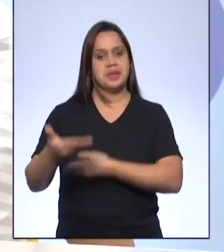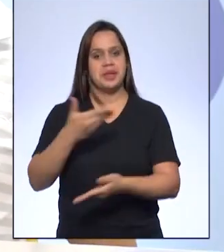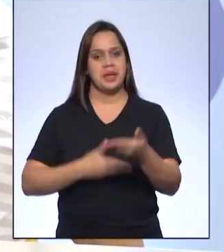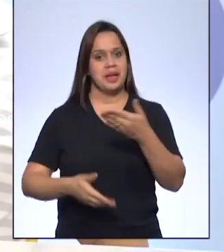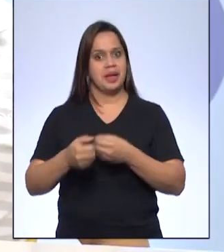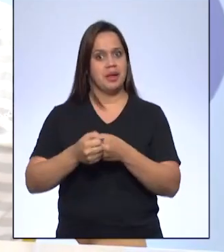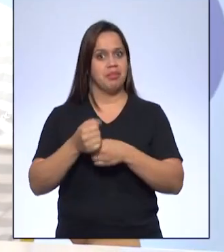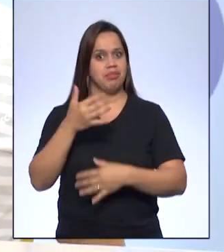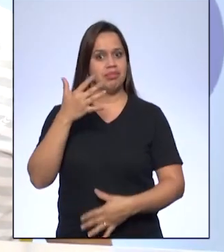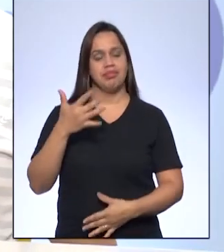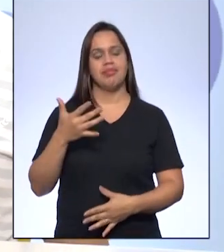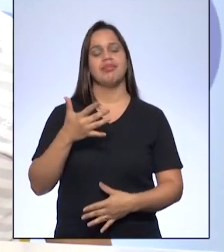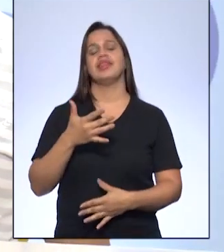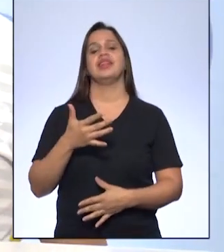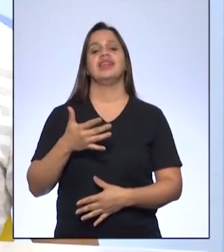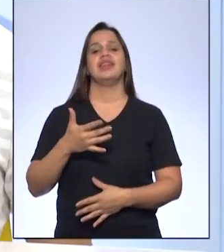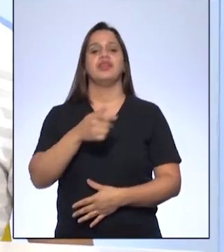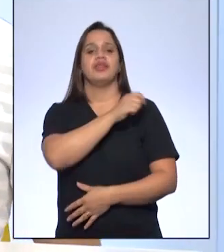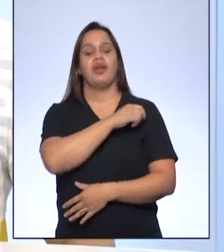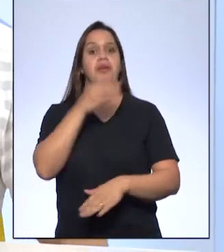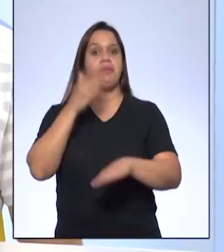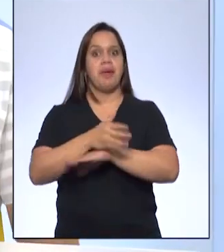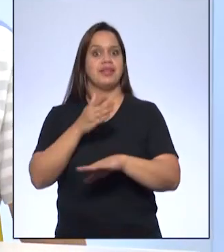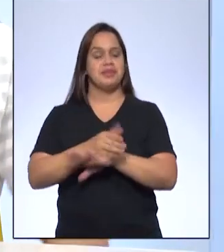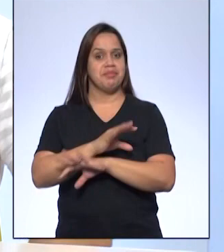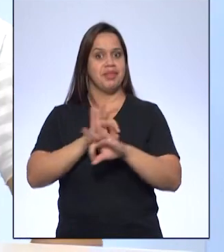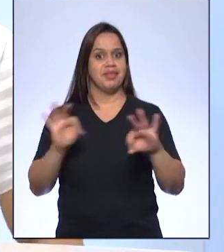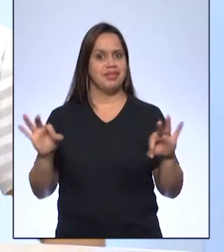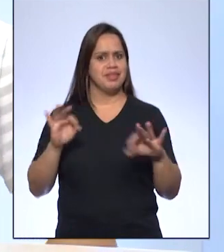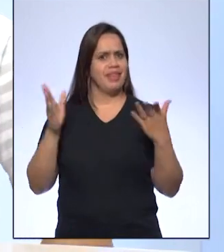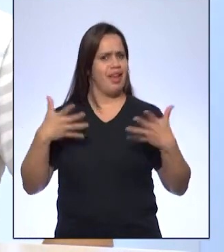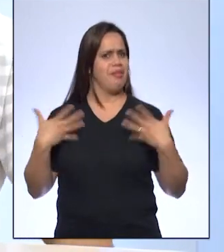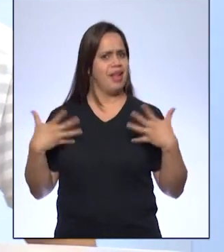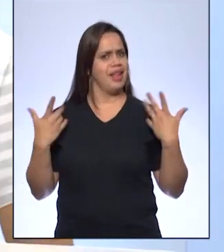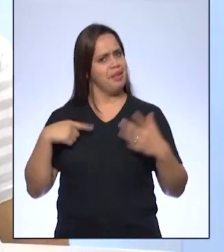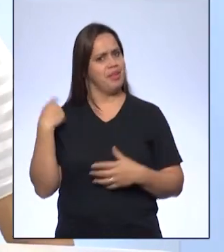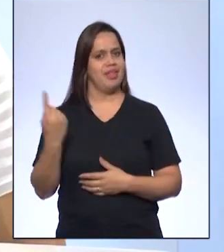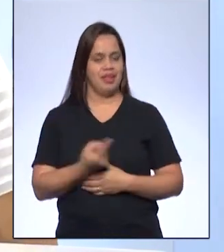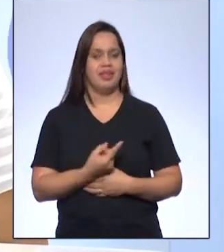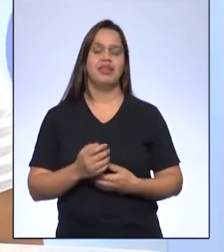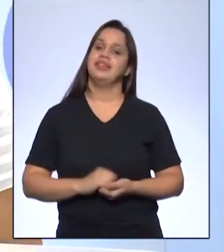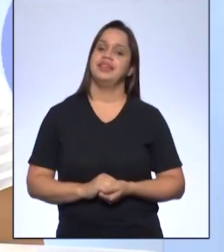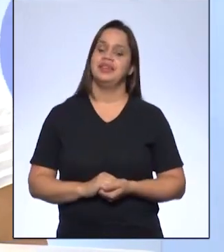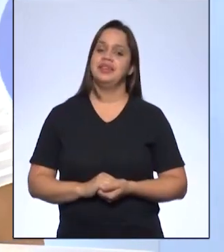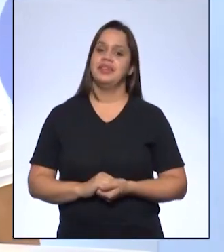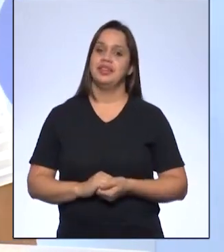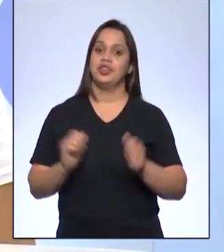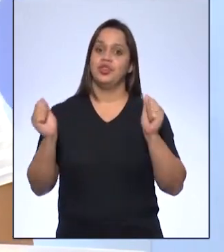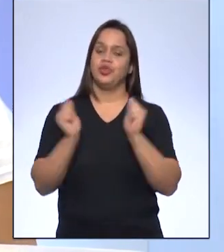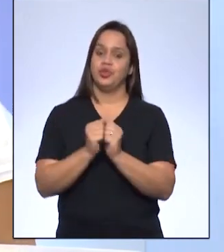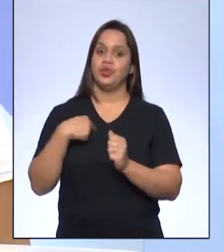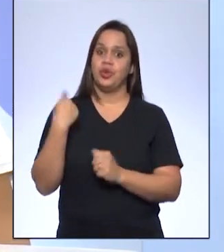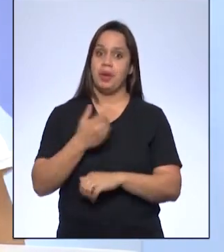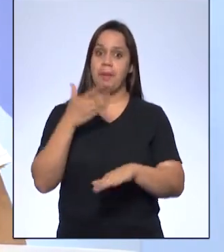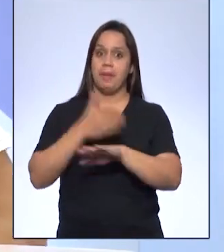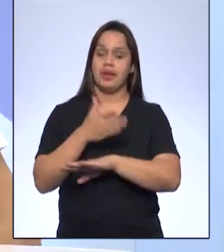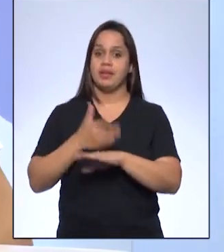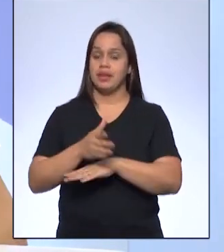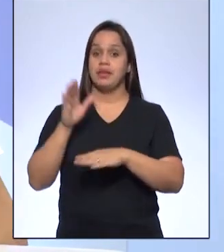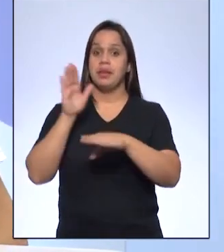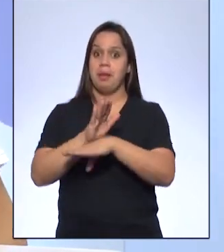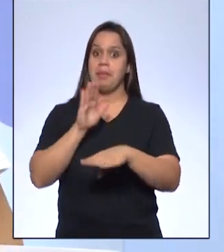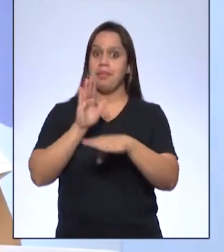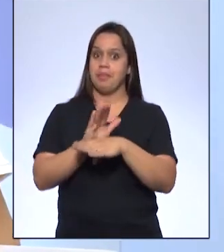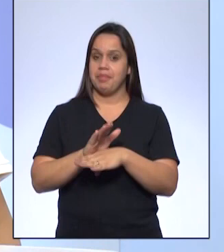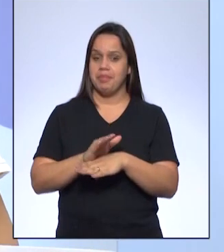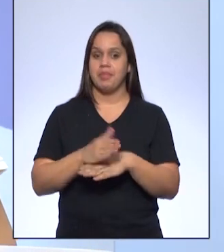Pessoal muito participativo, muito presente. Aqui é uma alegria para a gente. Tá? Junto com a gente aqui, participando e nos